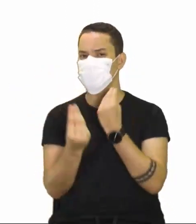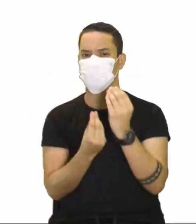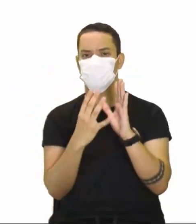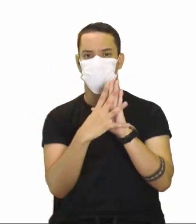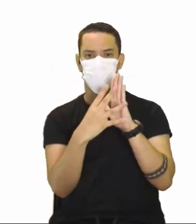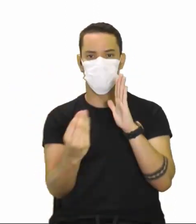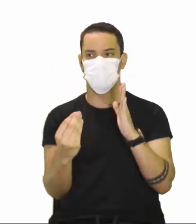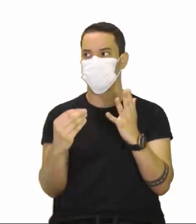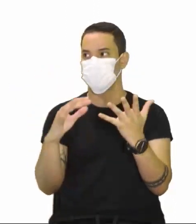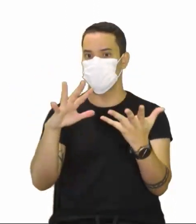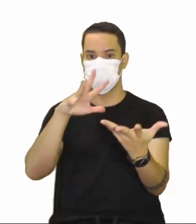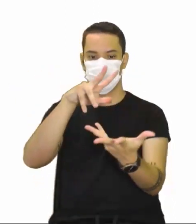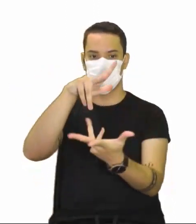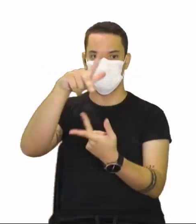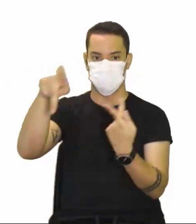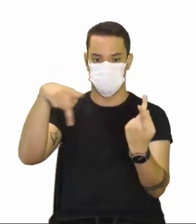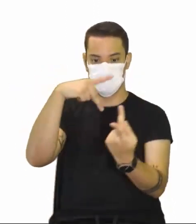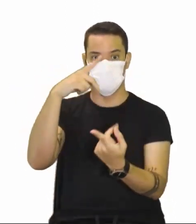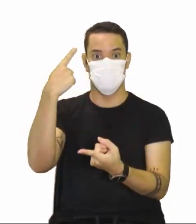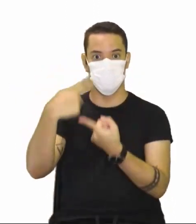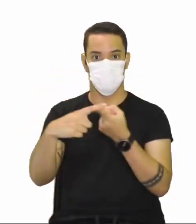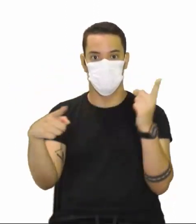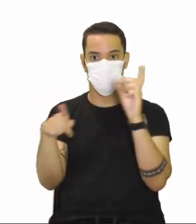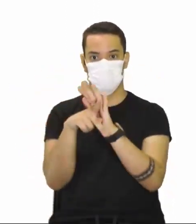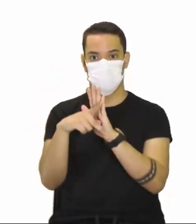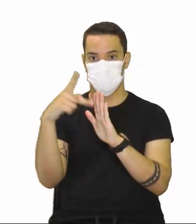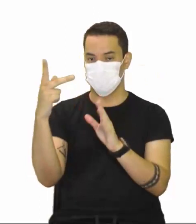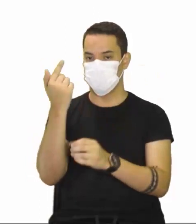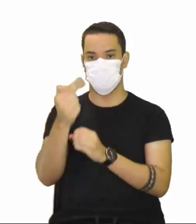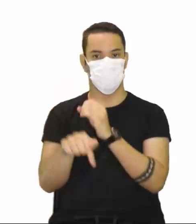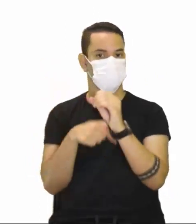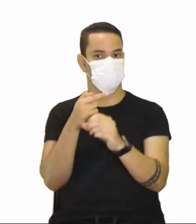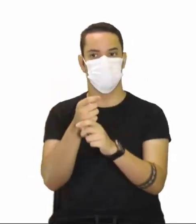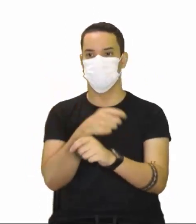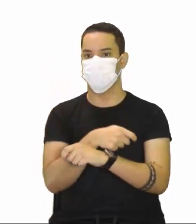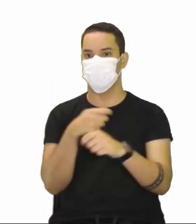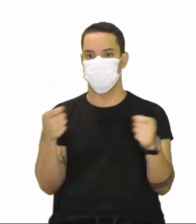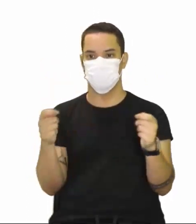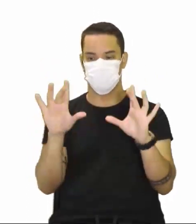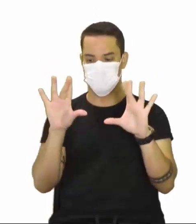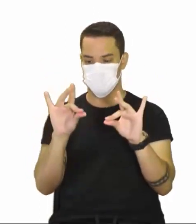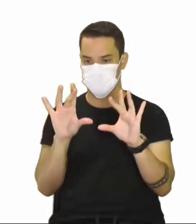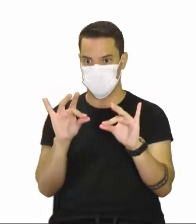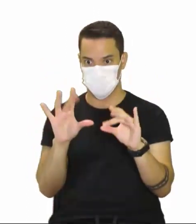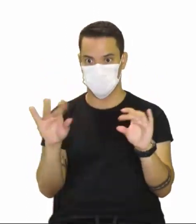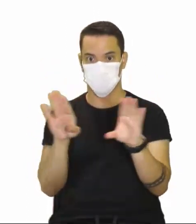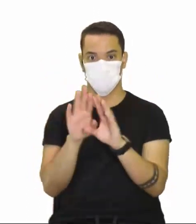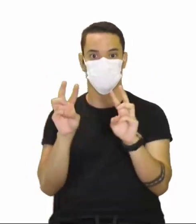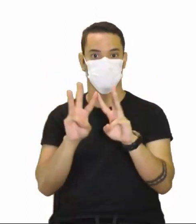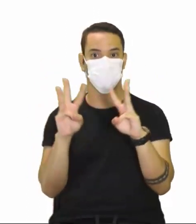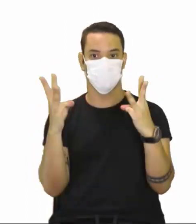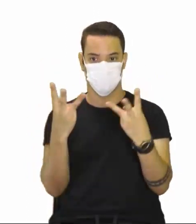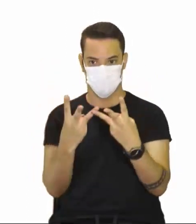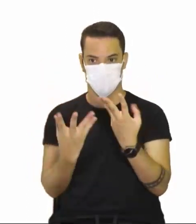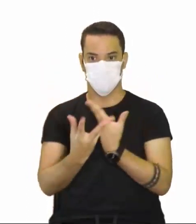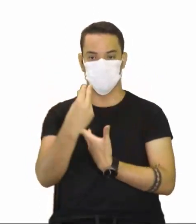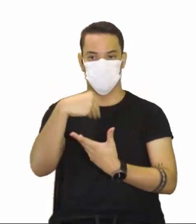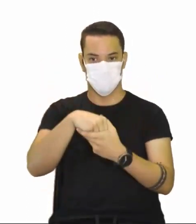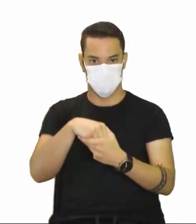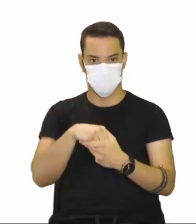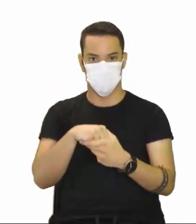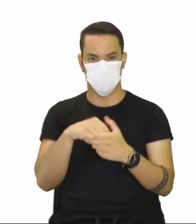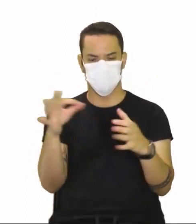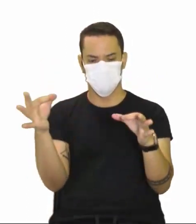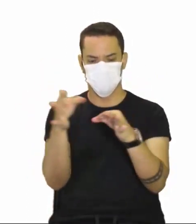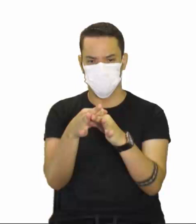planetário. Nele, o átomo não é maciço, sua maior massa se encontra